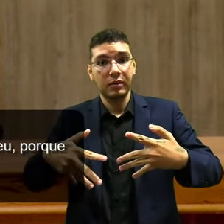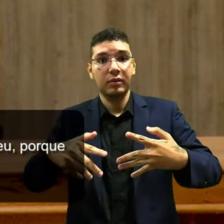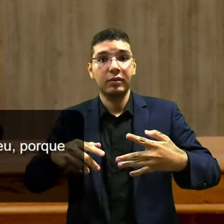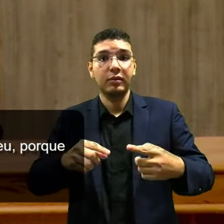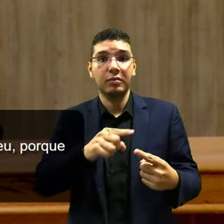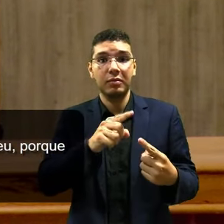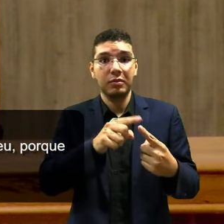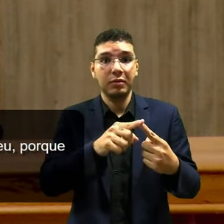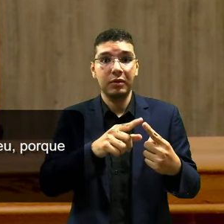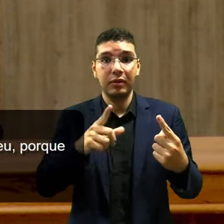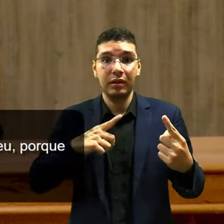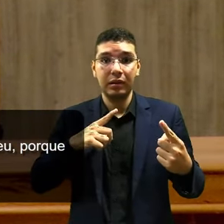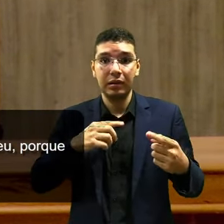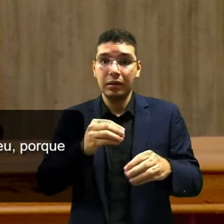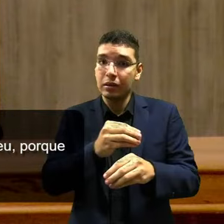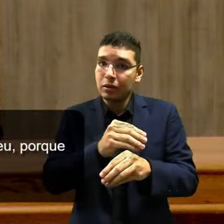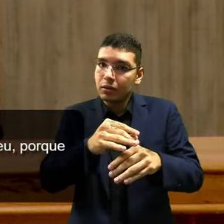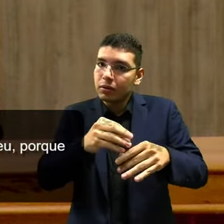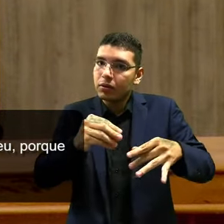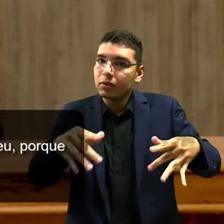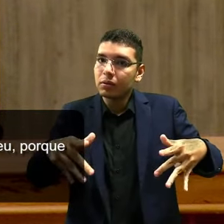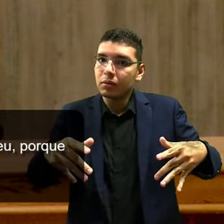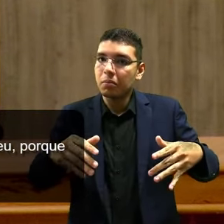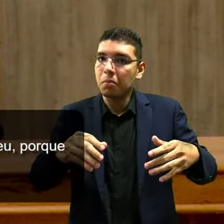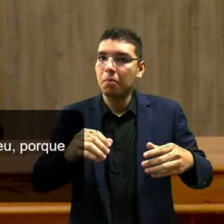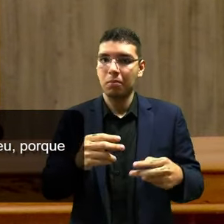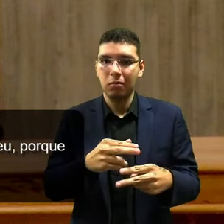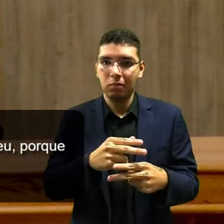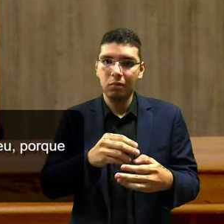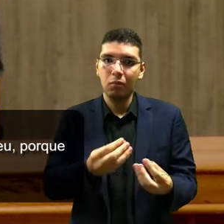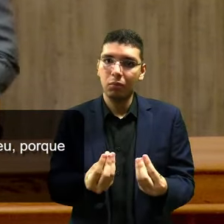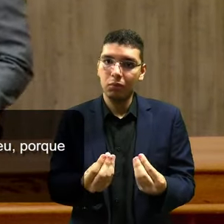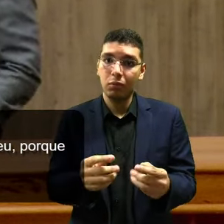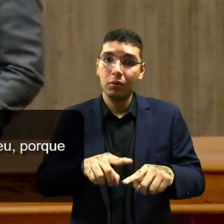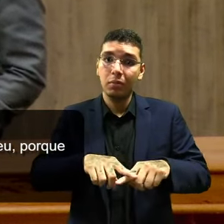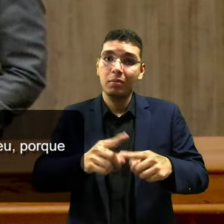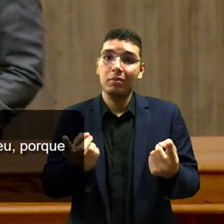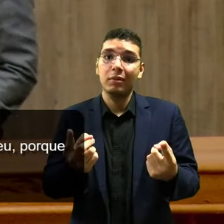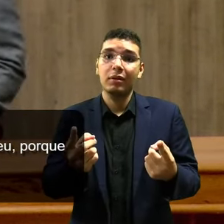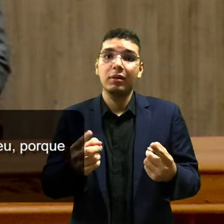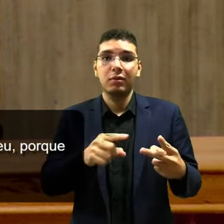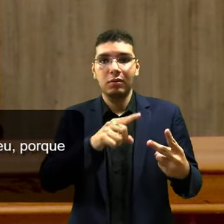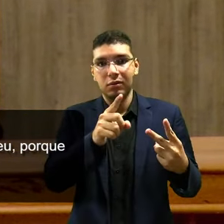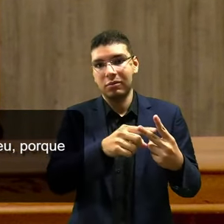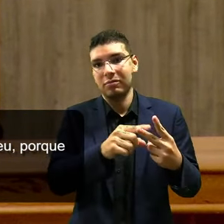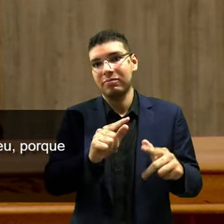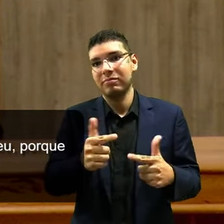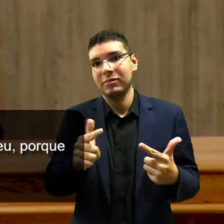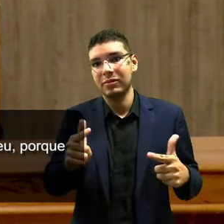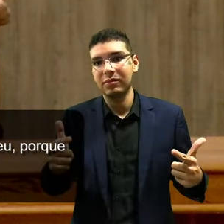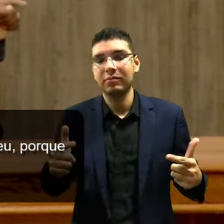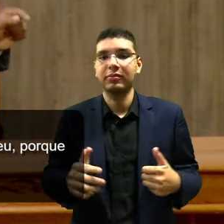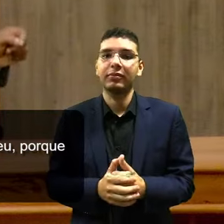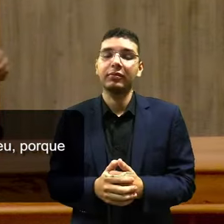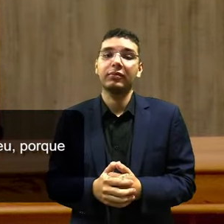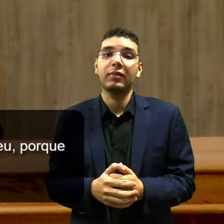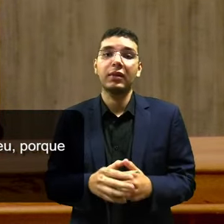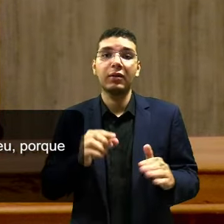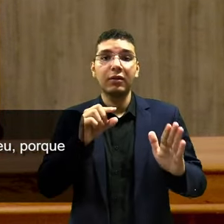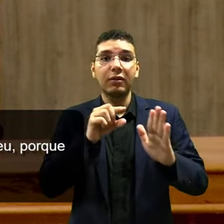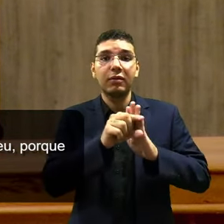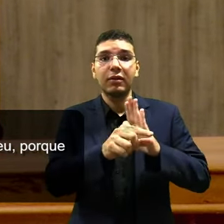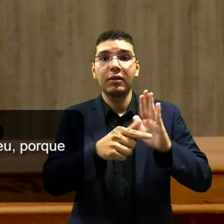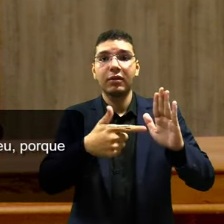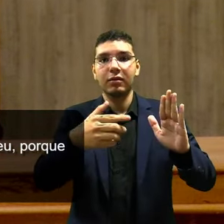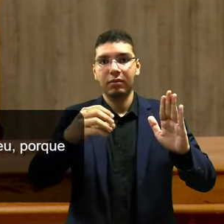outro já diz não terra não tinha Terra Funda isso é muito importante essas expressões agora vamos lá para o verso 20 verso